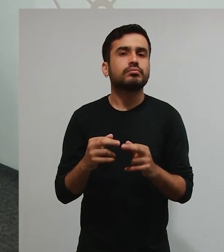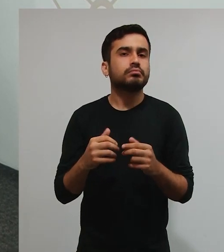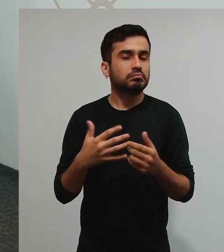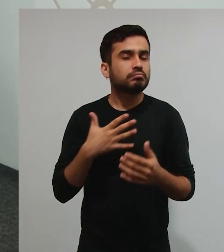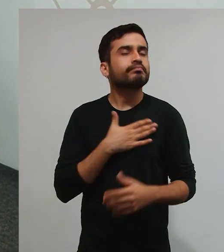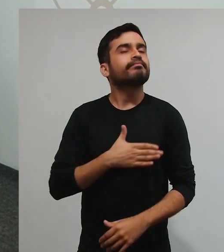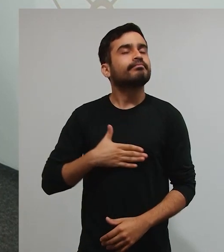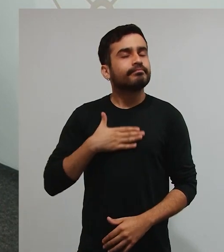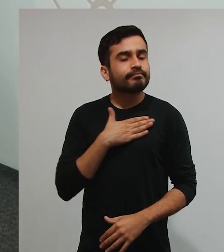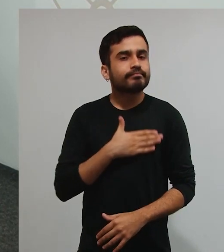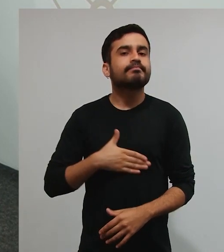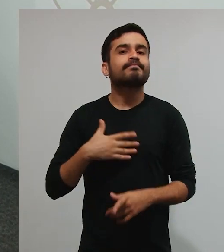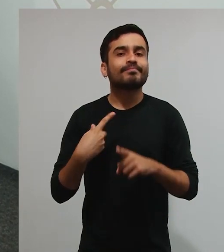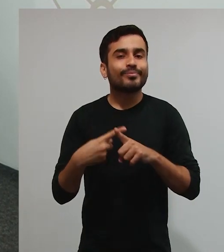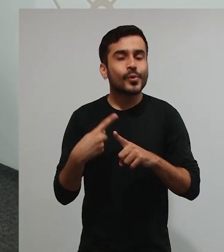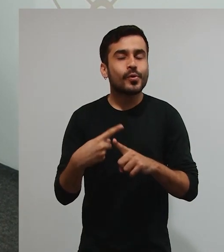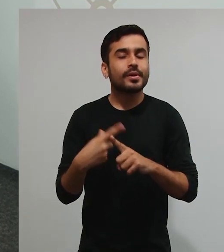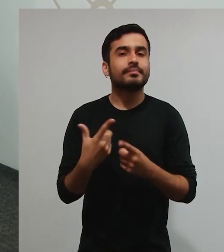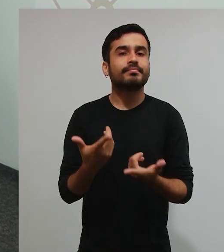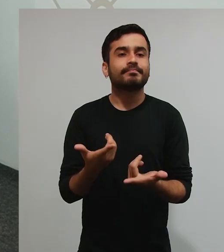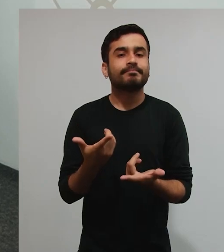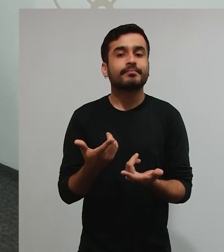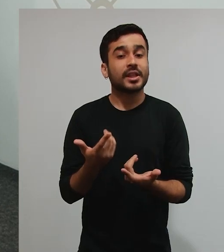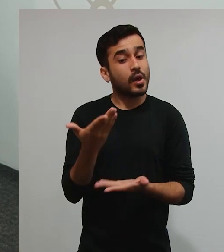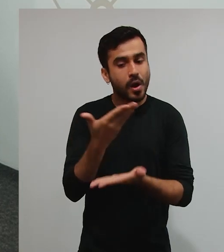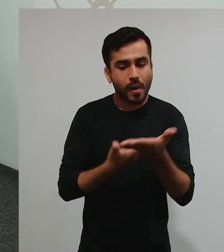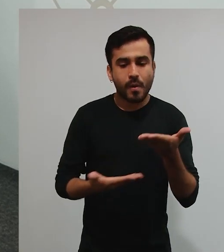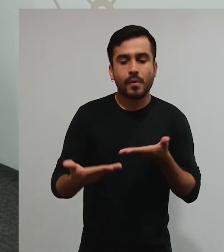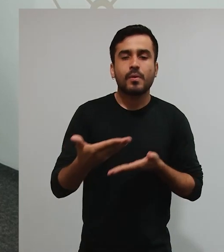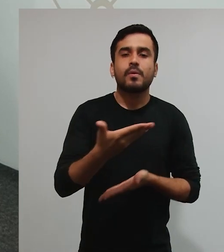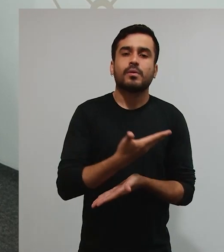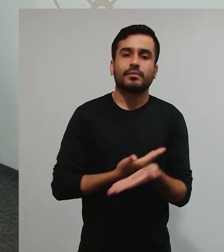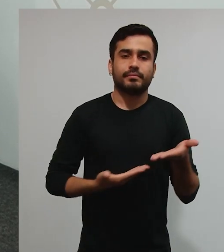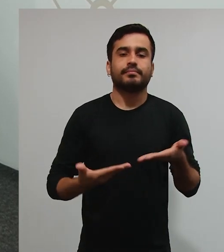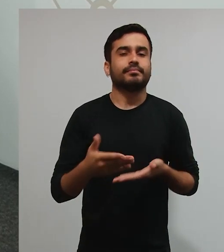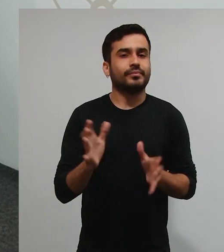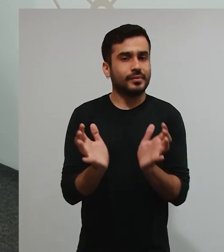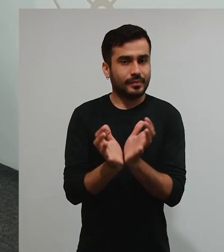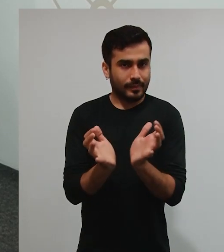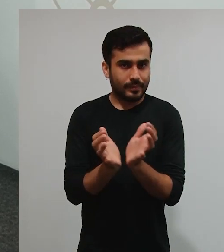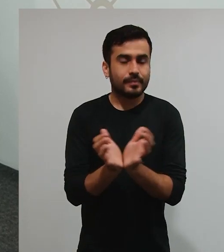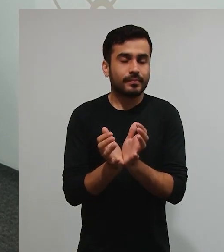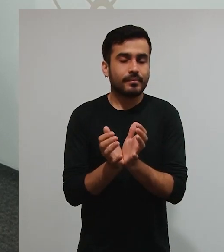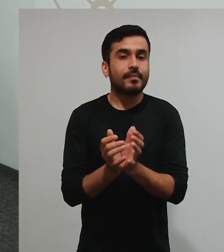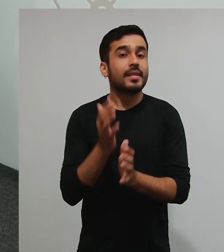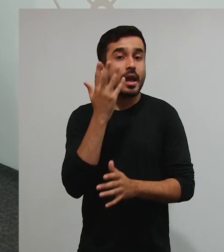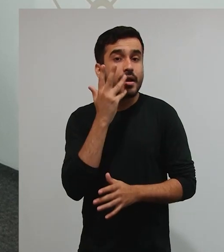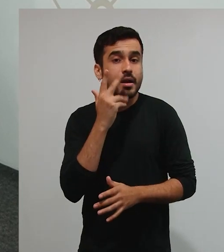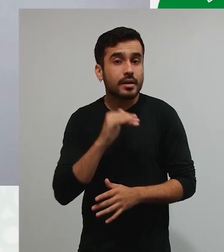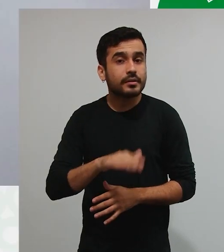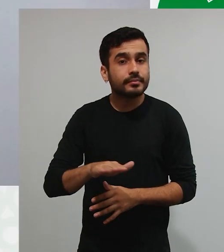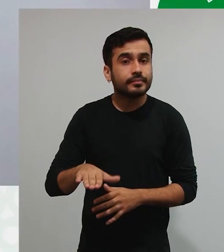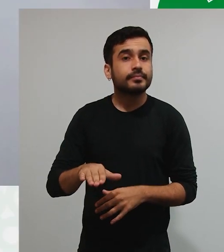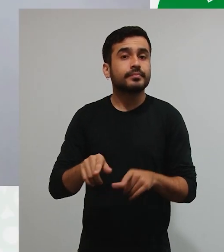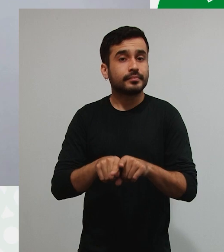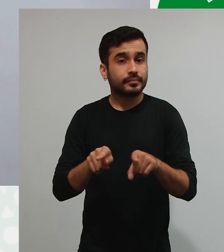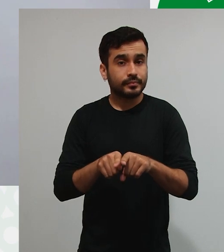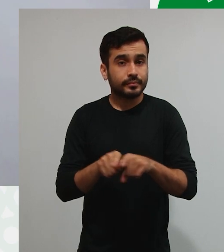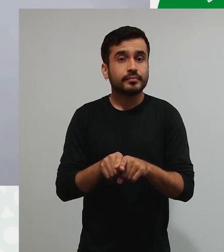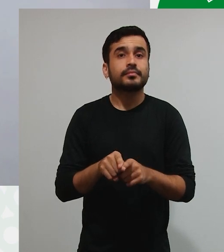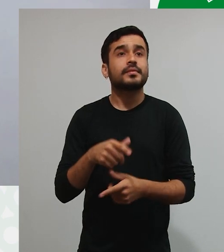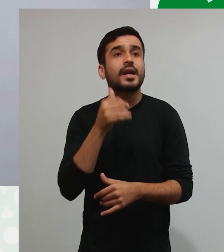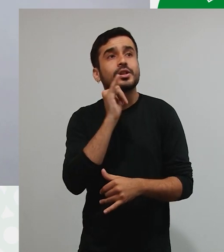atrativa, e você muitas vezes sai um pouco daquilo que você planeja, mas tem